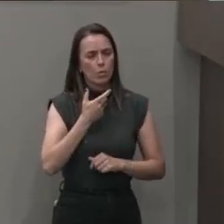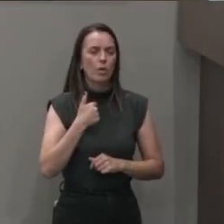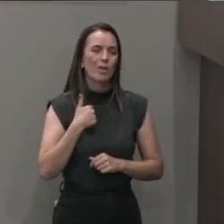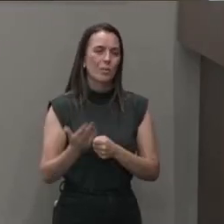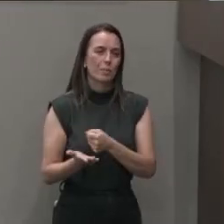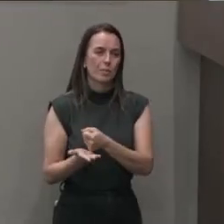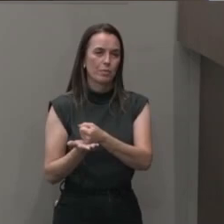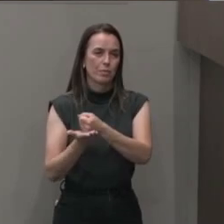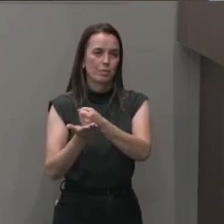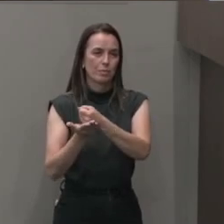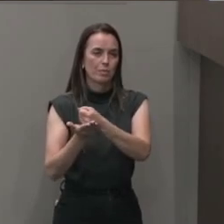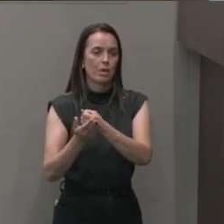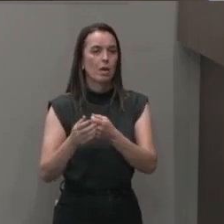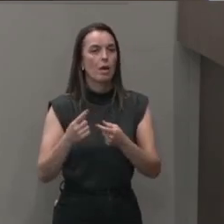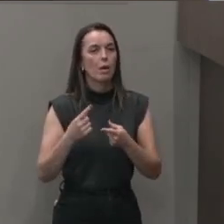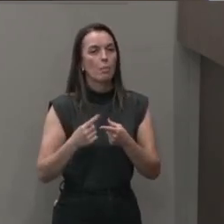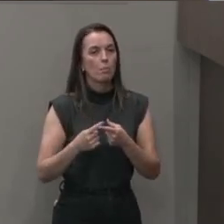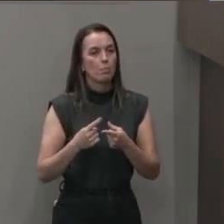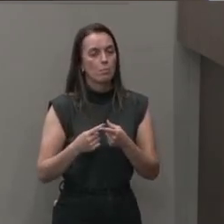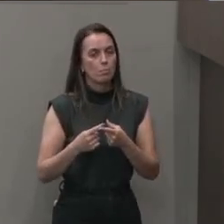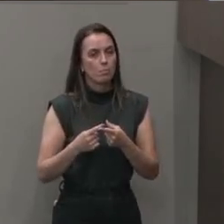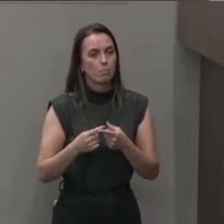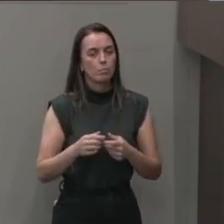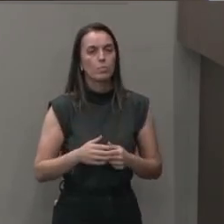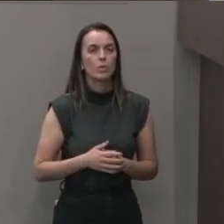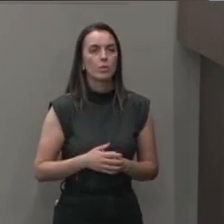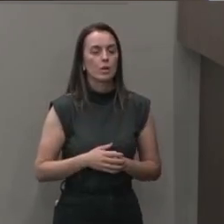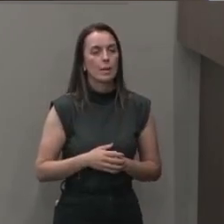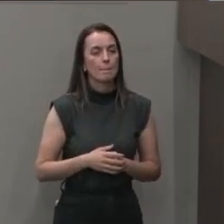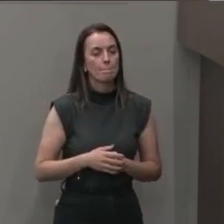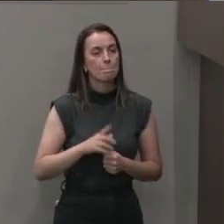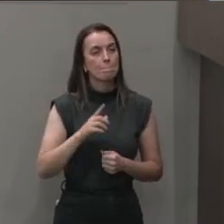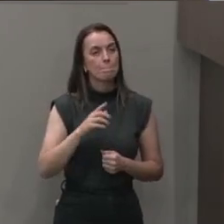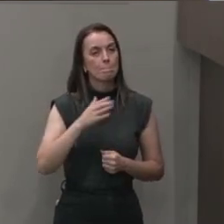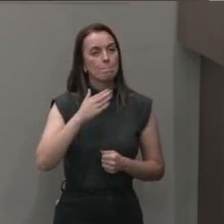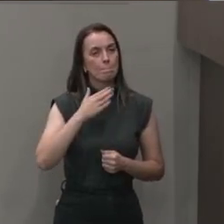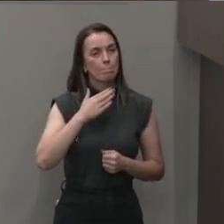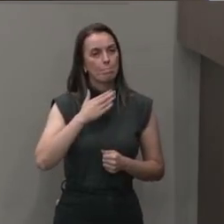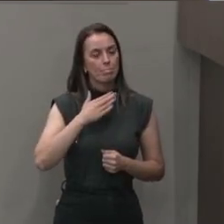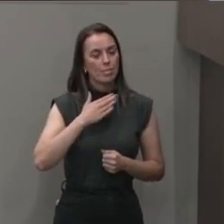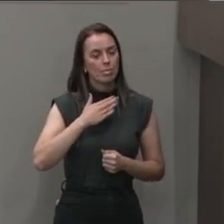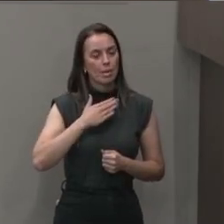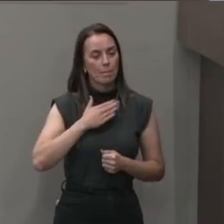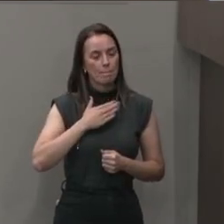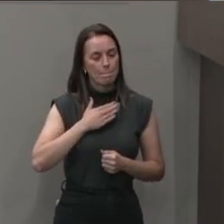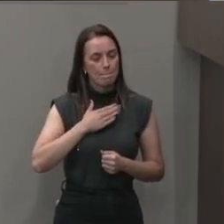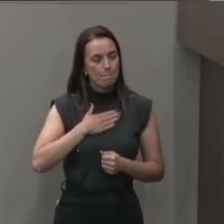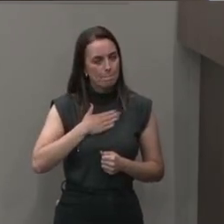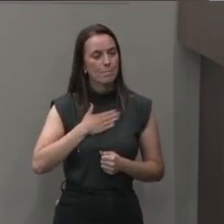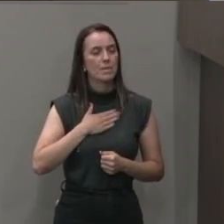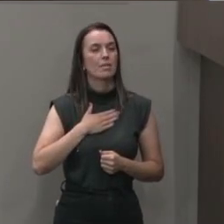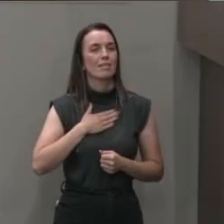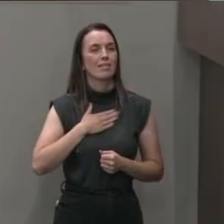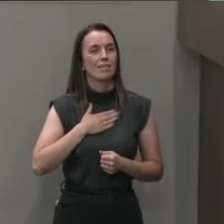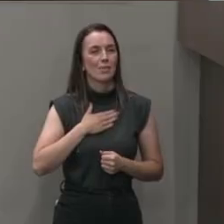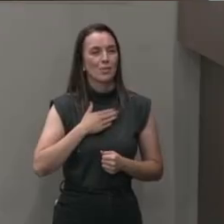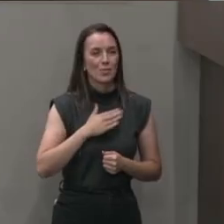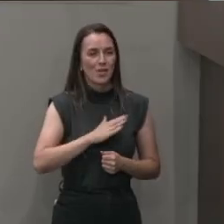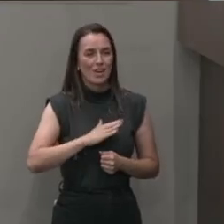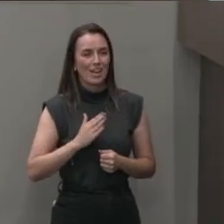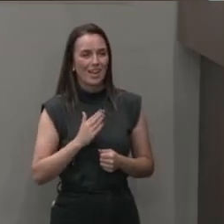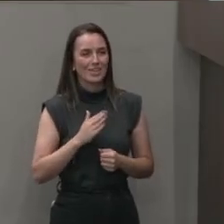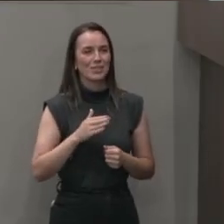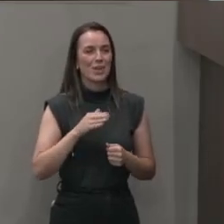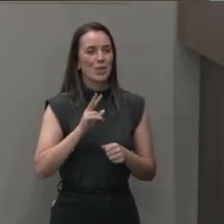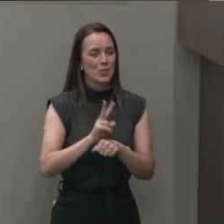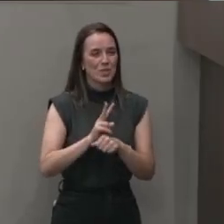favorável, porque este é o meu lado. O meu lado é o lado dos trabalhadores, com uma posição muito clara